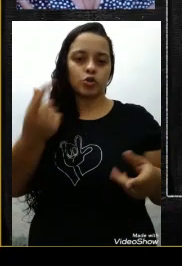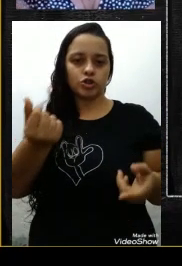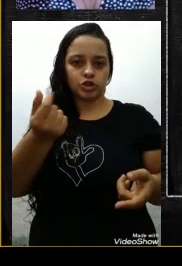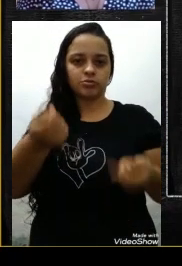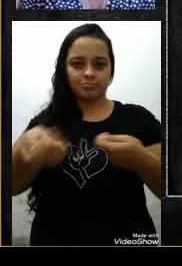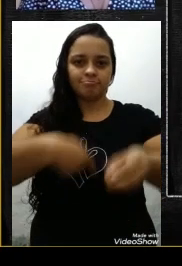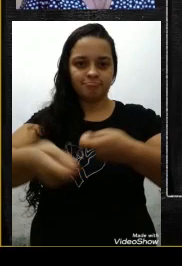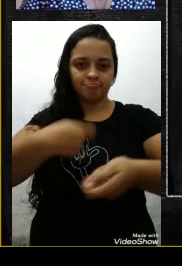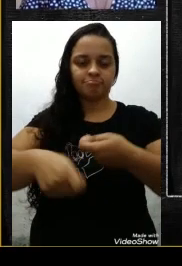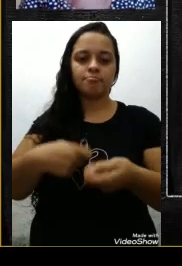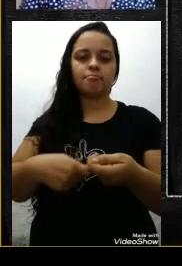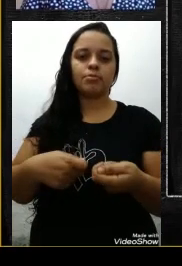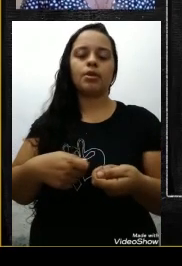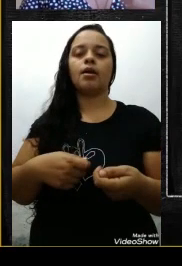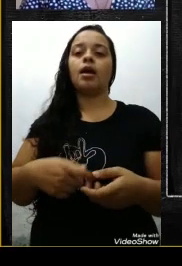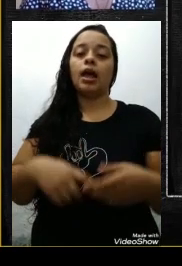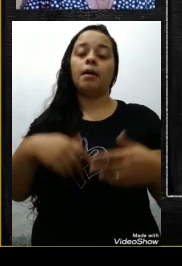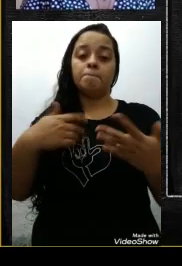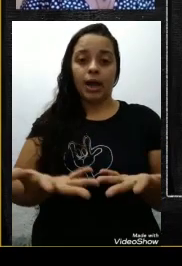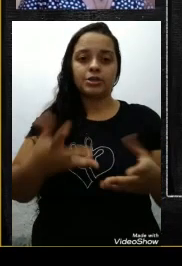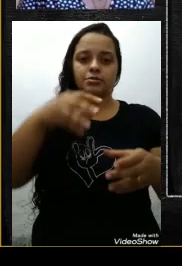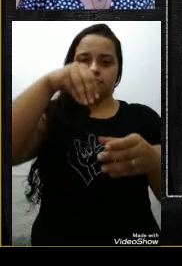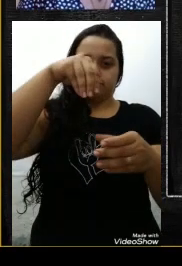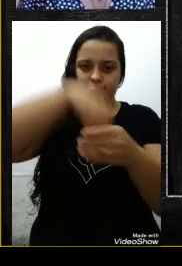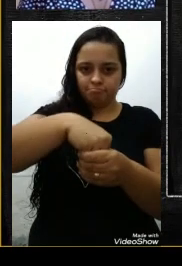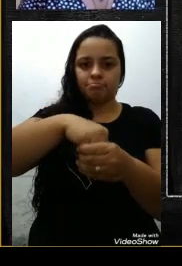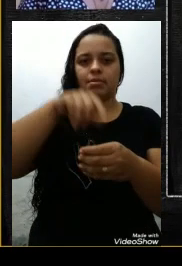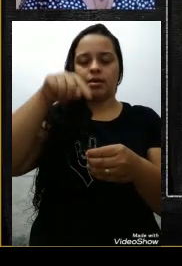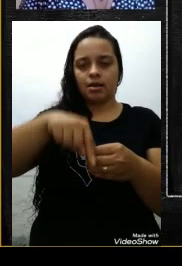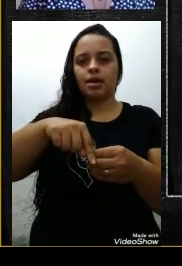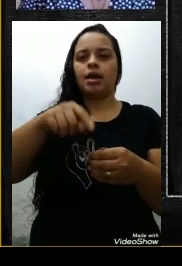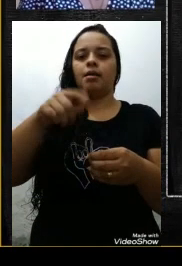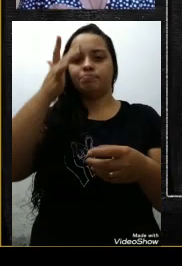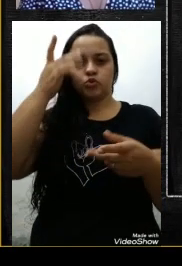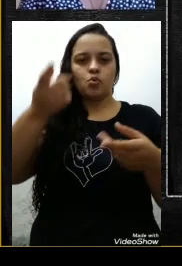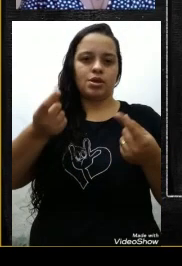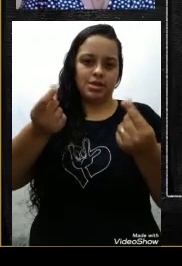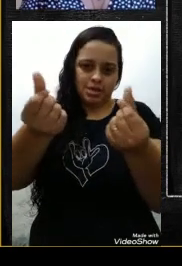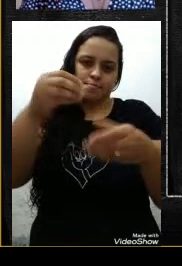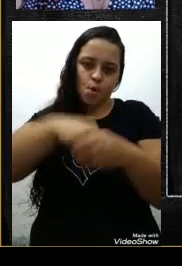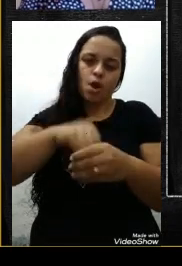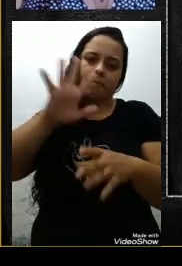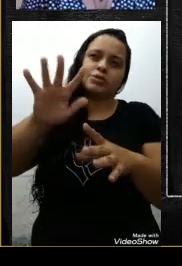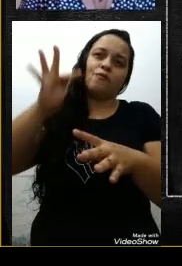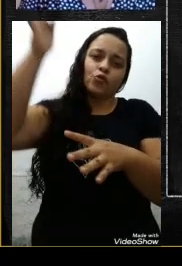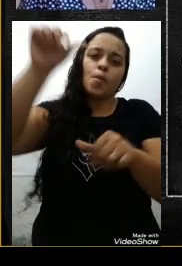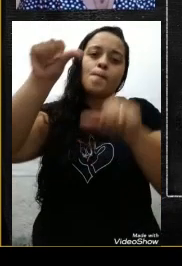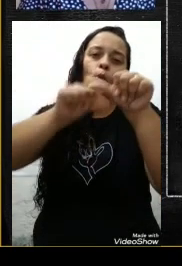significava o habitante do burgo, o habitante da cidade, mas ao longo da história, esse conceito vai mudar.